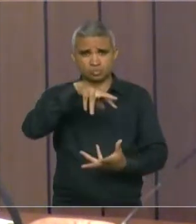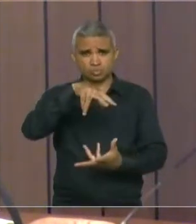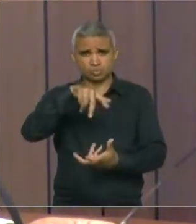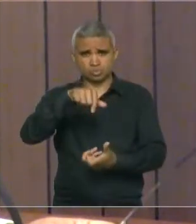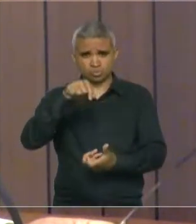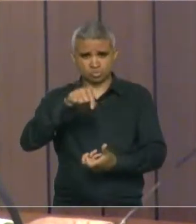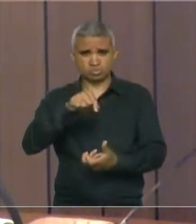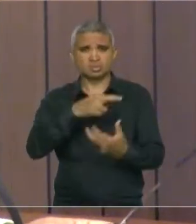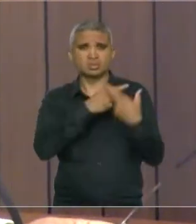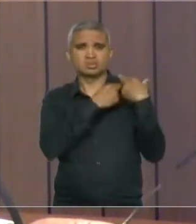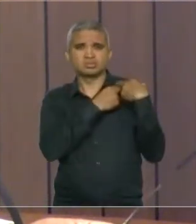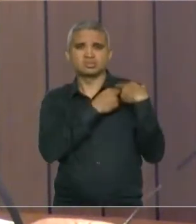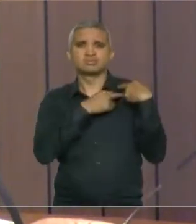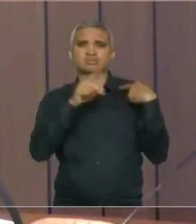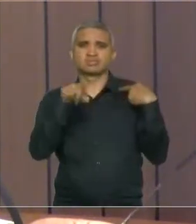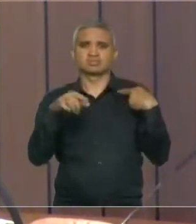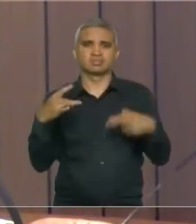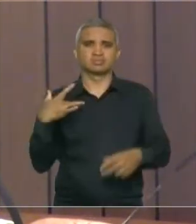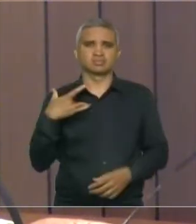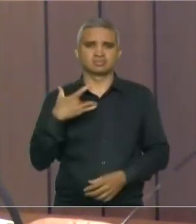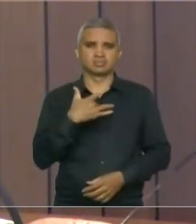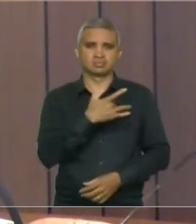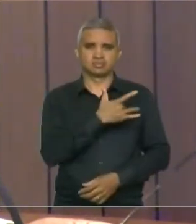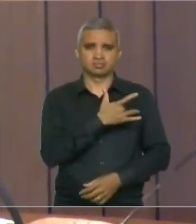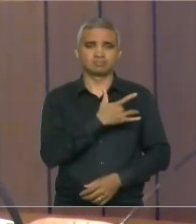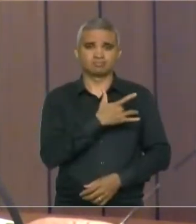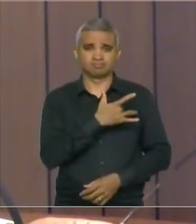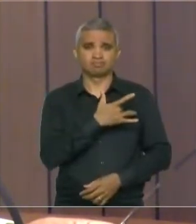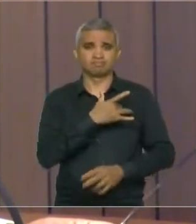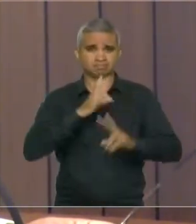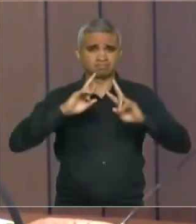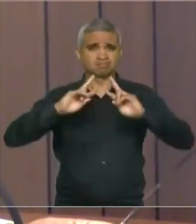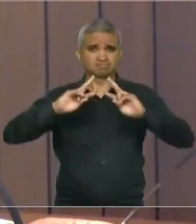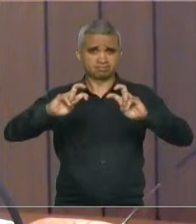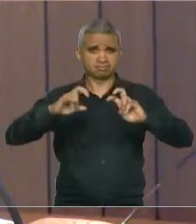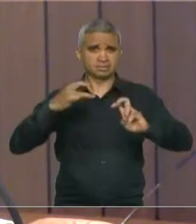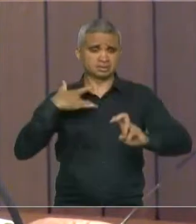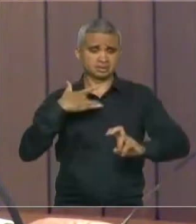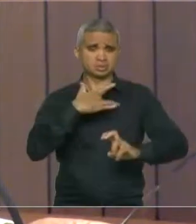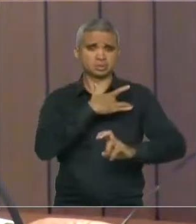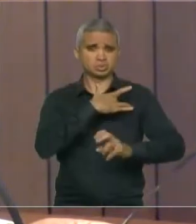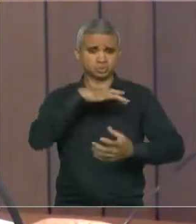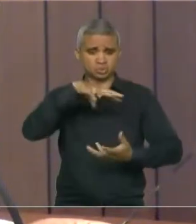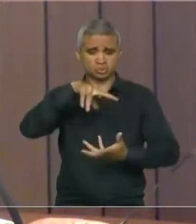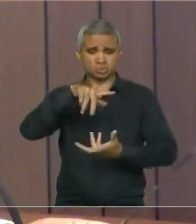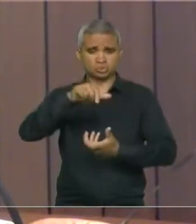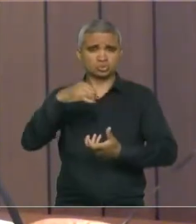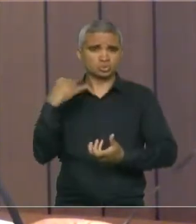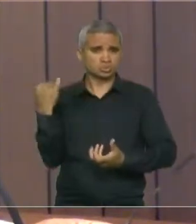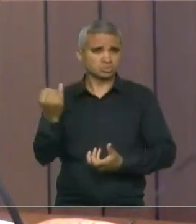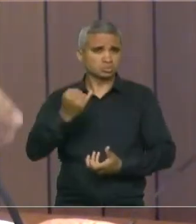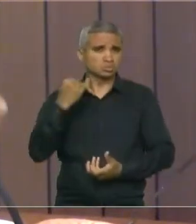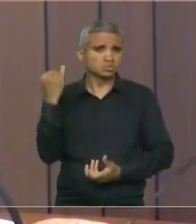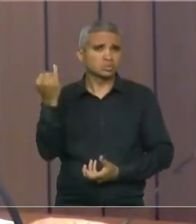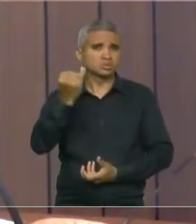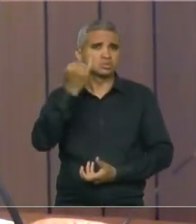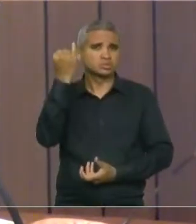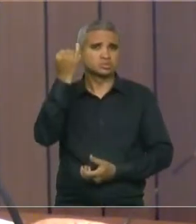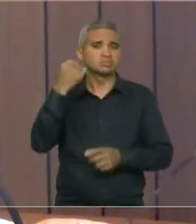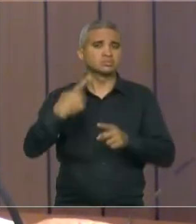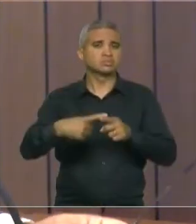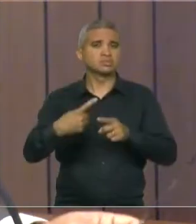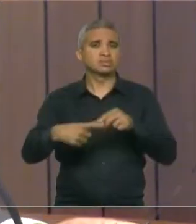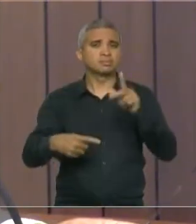Para que você veja a importância da saúde no mundo. E, portanto, quando se fala em PIB, se fala em recursos, se fala também na parte